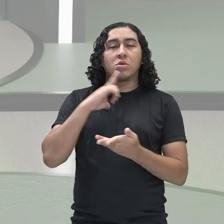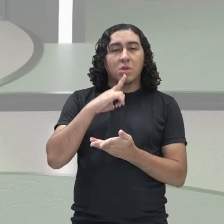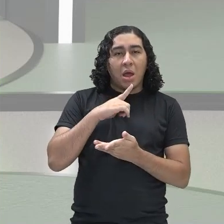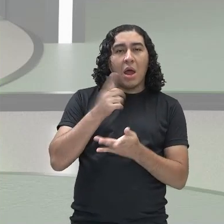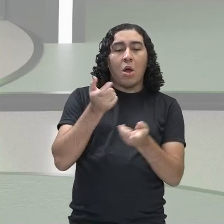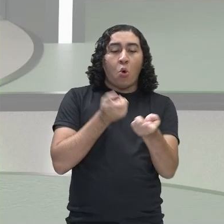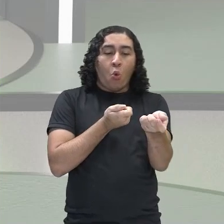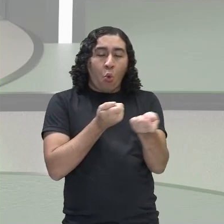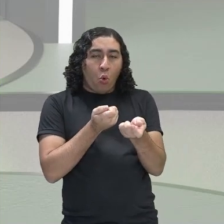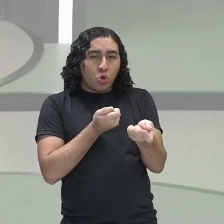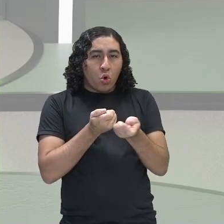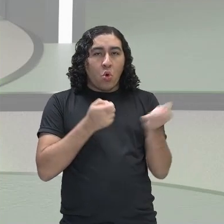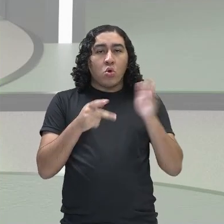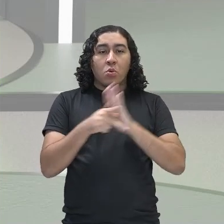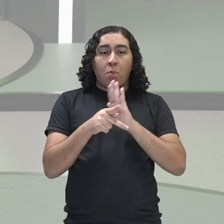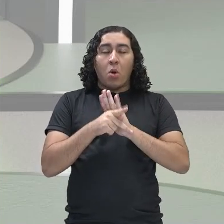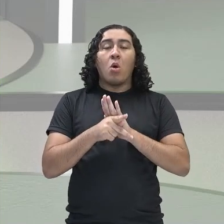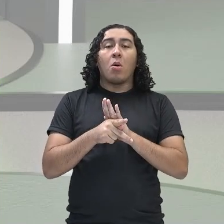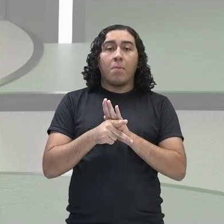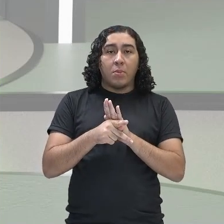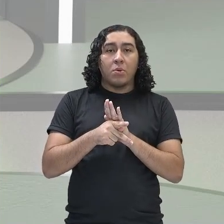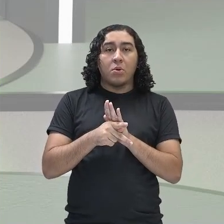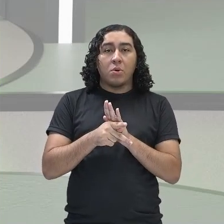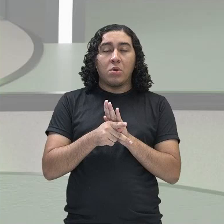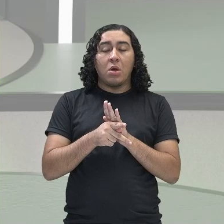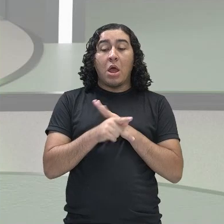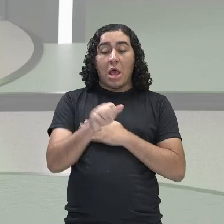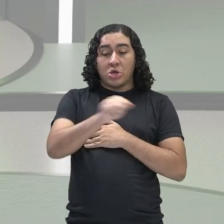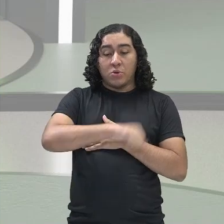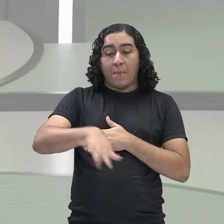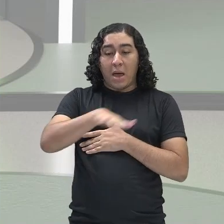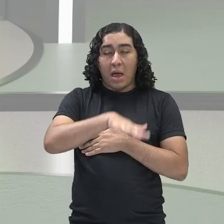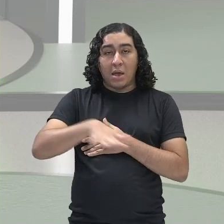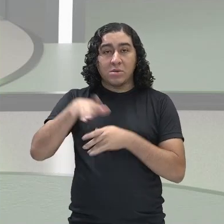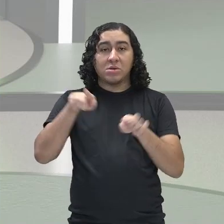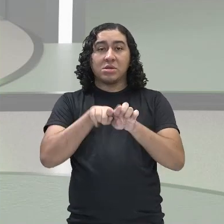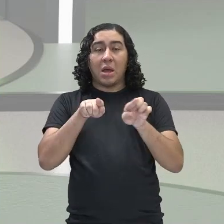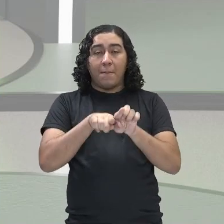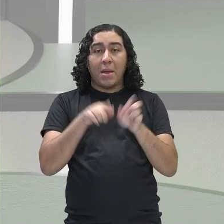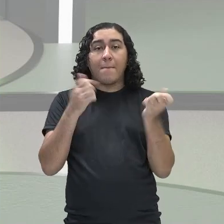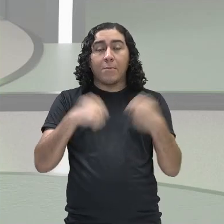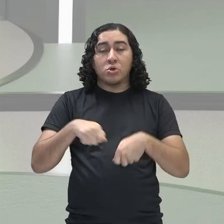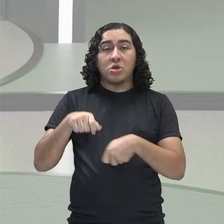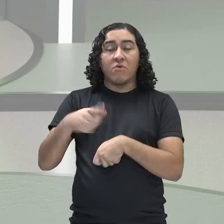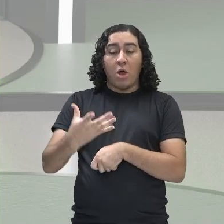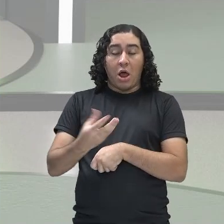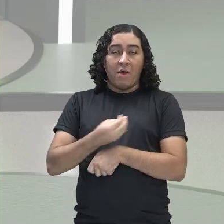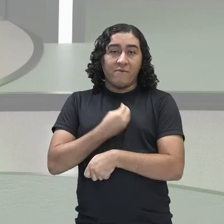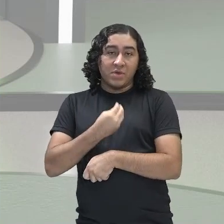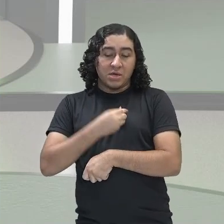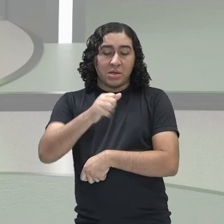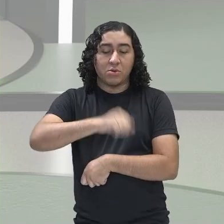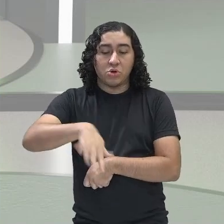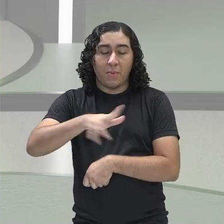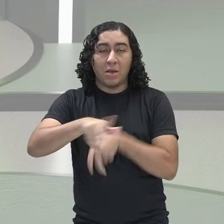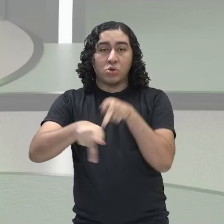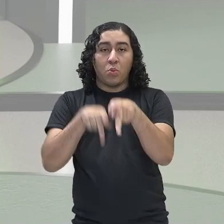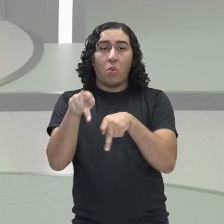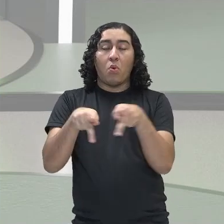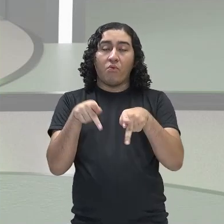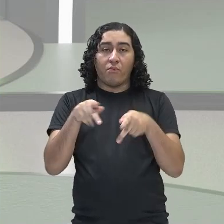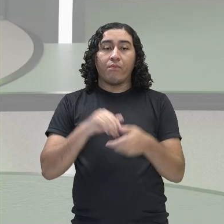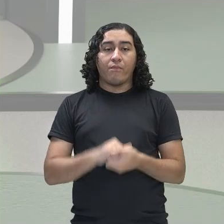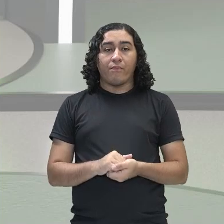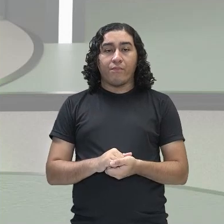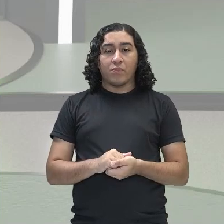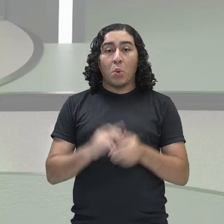serviços ambientais e o fornecimento de bens essenciais à sobrevivência de populações humanas. Então,